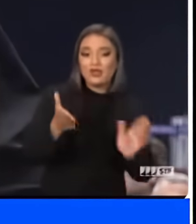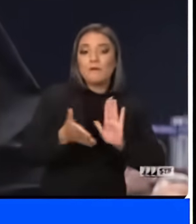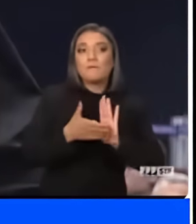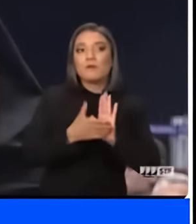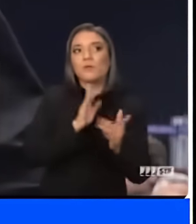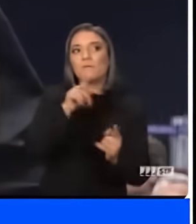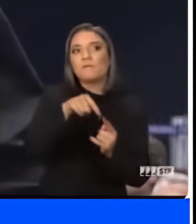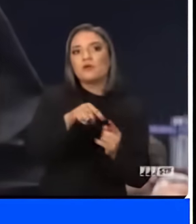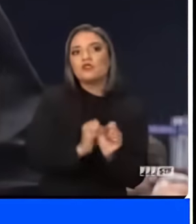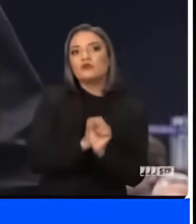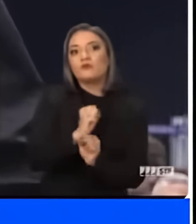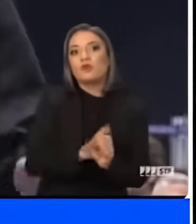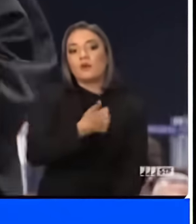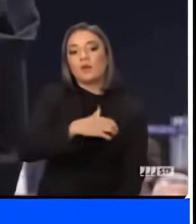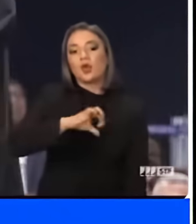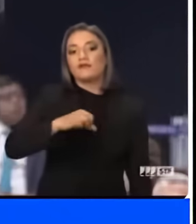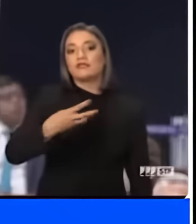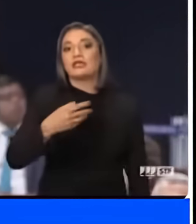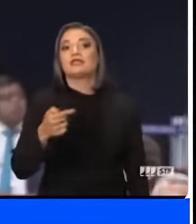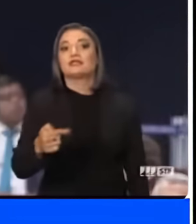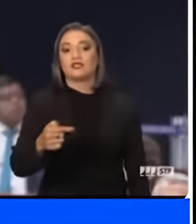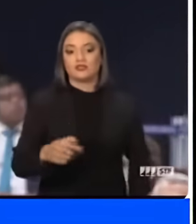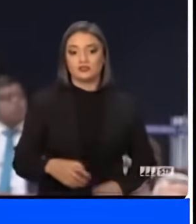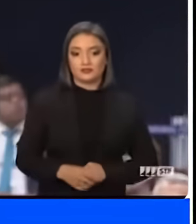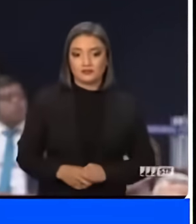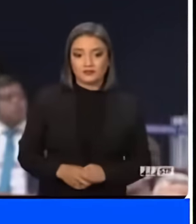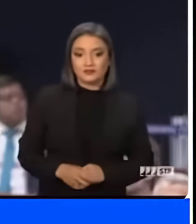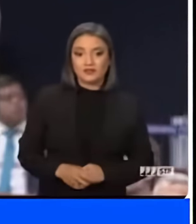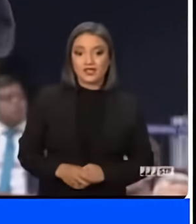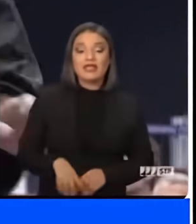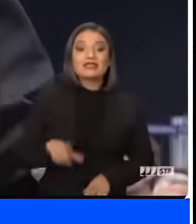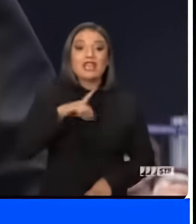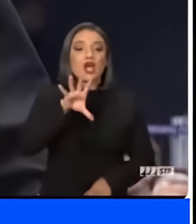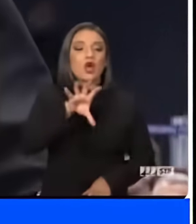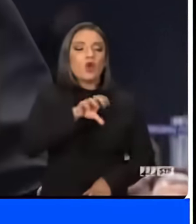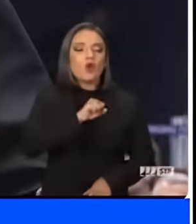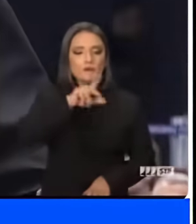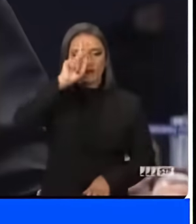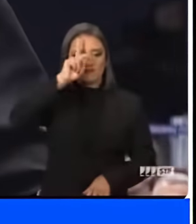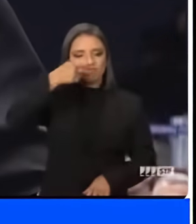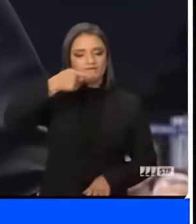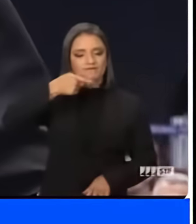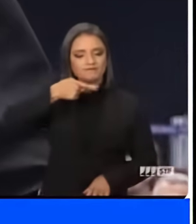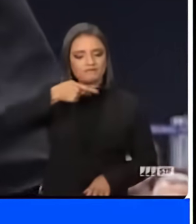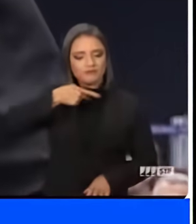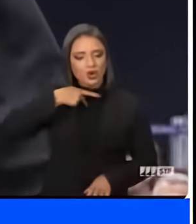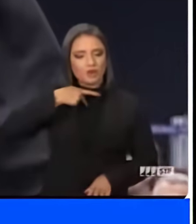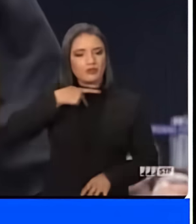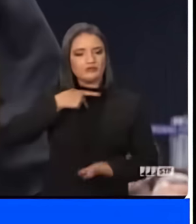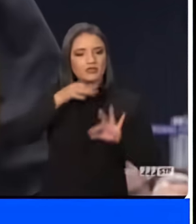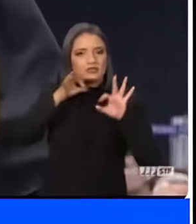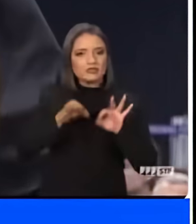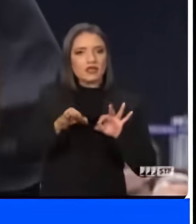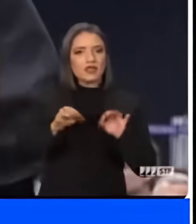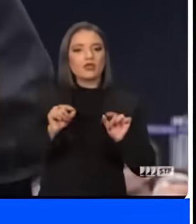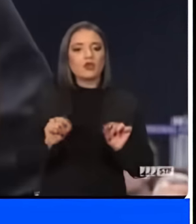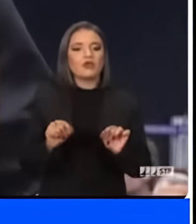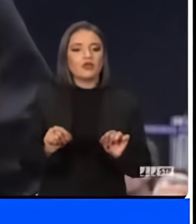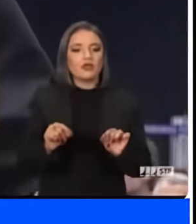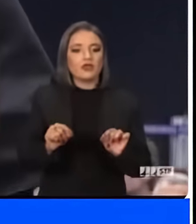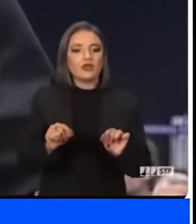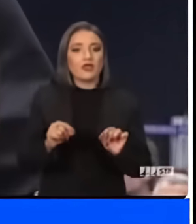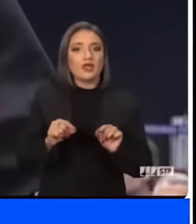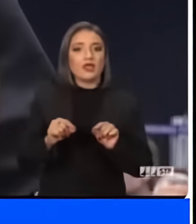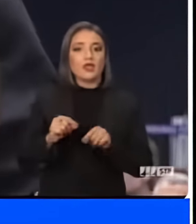de 1937, melhor dizer. Colocar o amor próprio no seu devido lugar, isto é, no